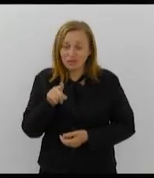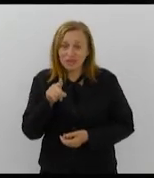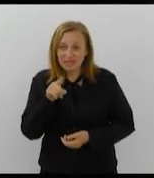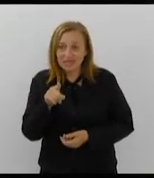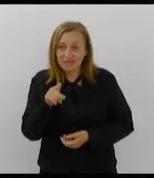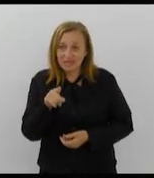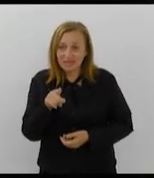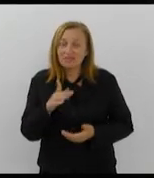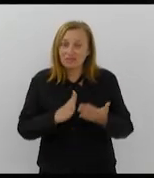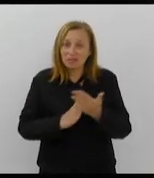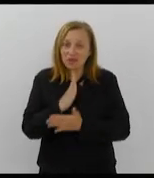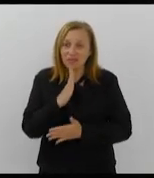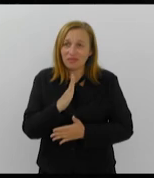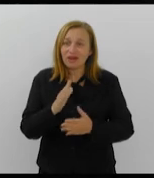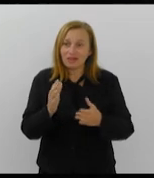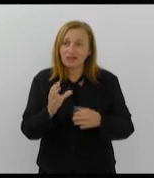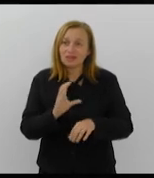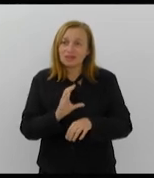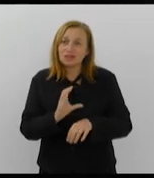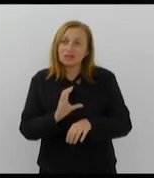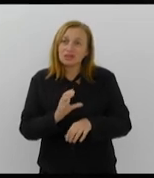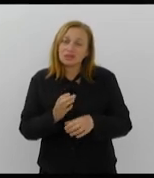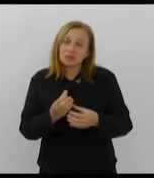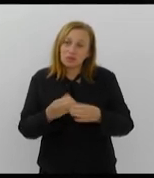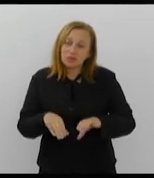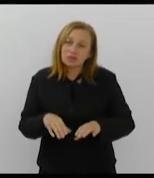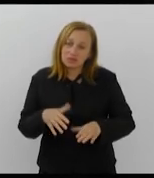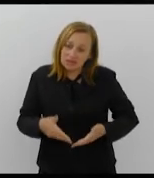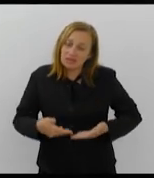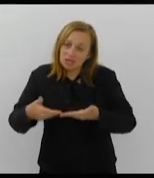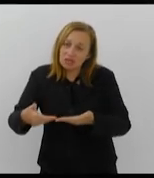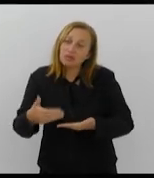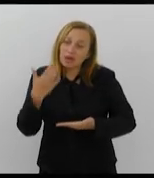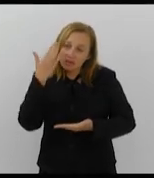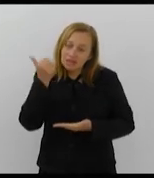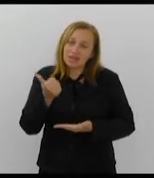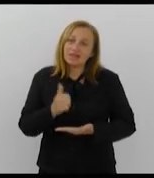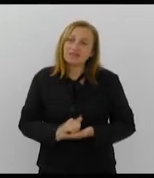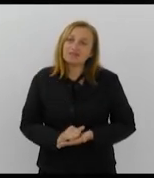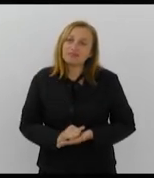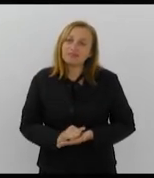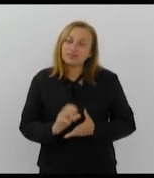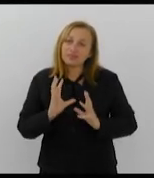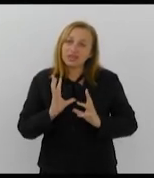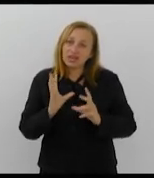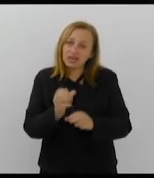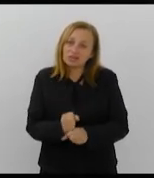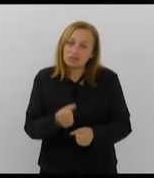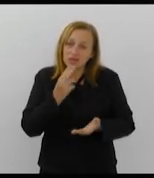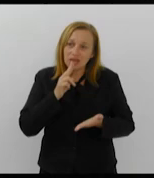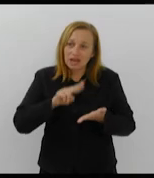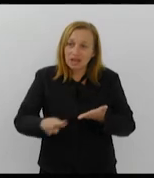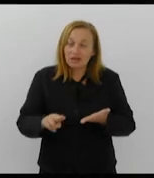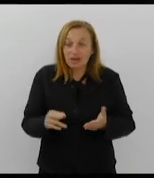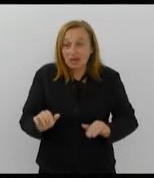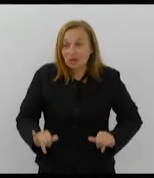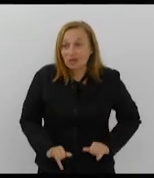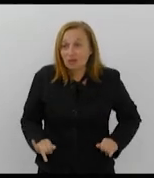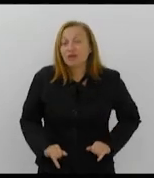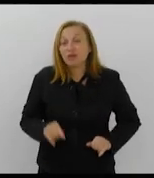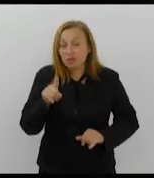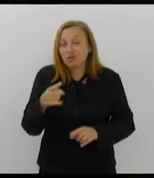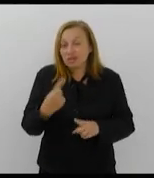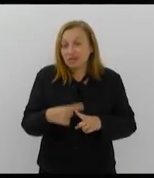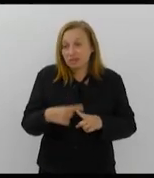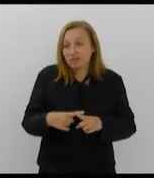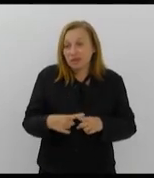vai passar nesse concurso, você vai ser chamado. Eu sei disso, resumindo a carta. A gente vai sofrer muito porque você vai ter que ir para o Rio de